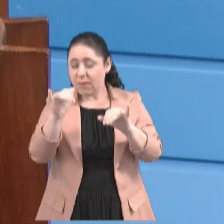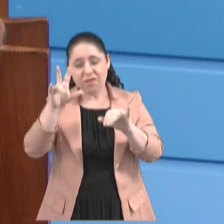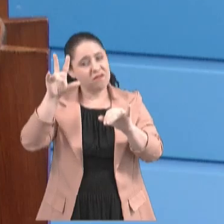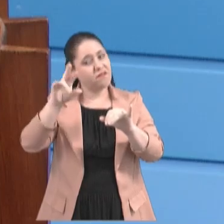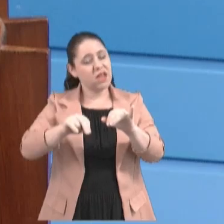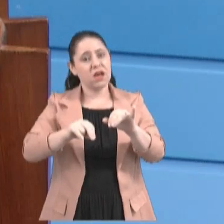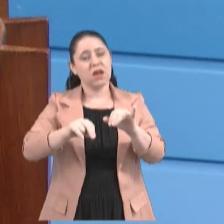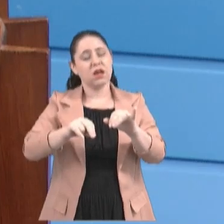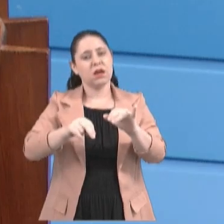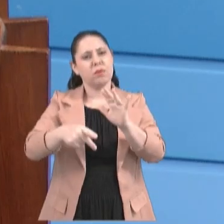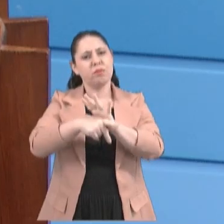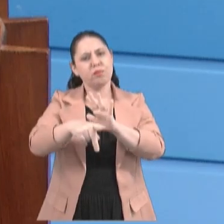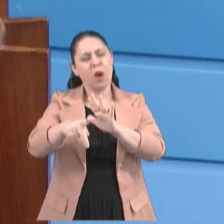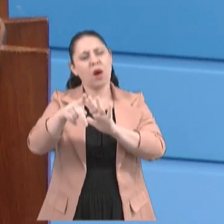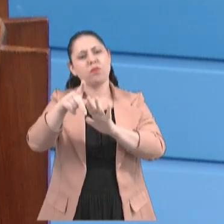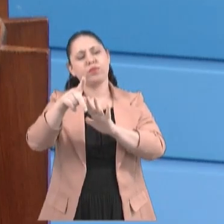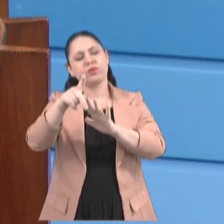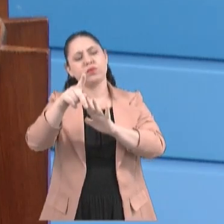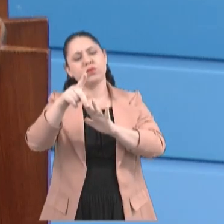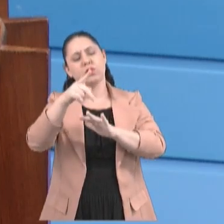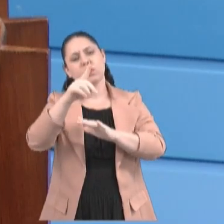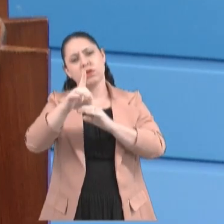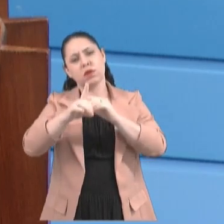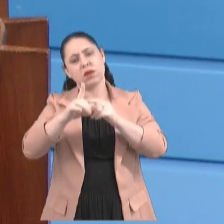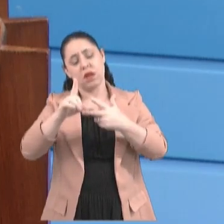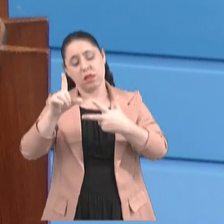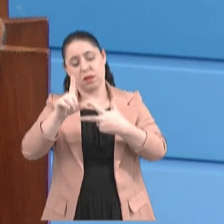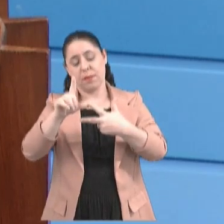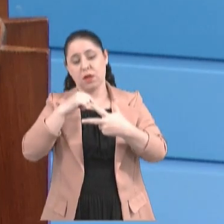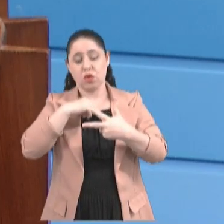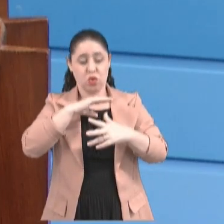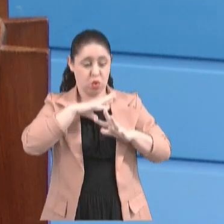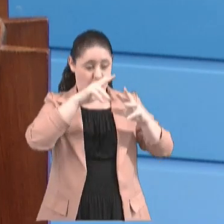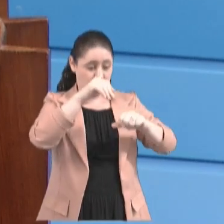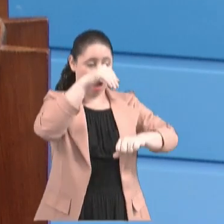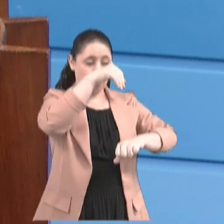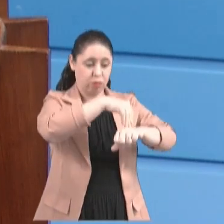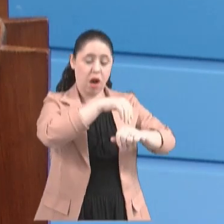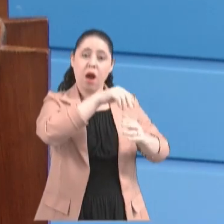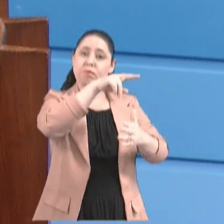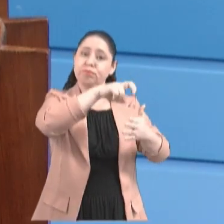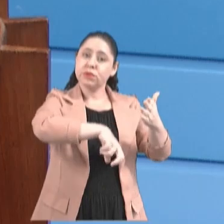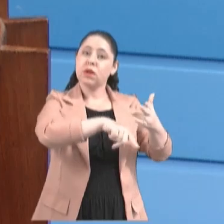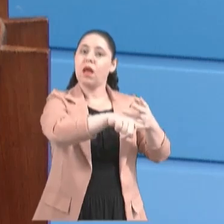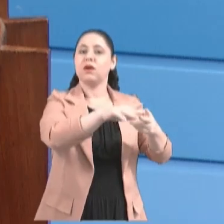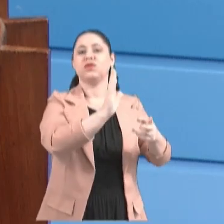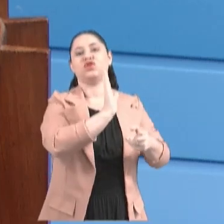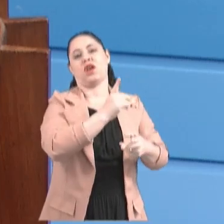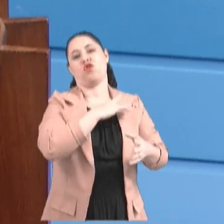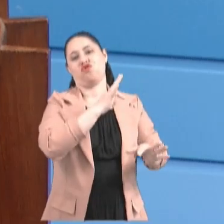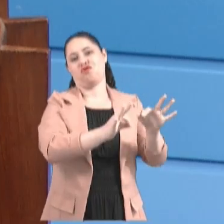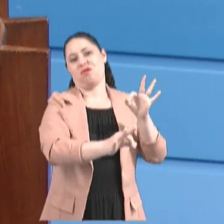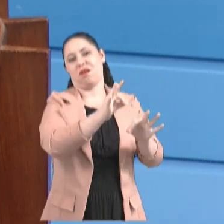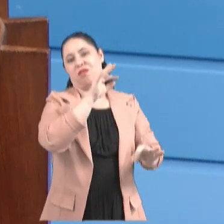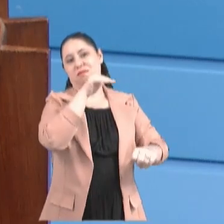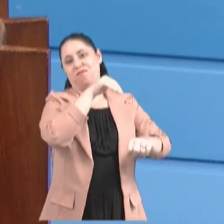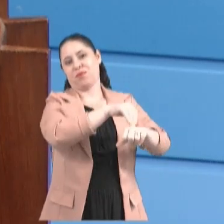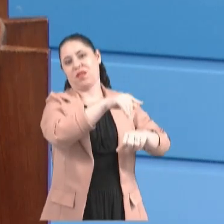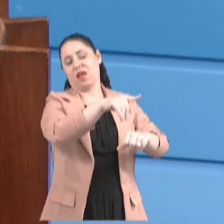fiscais ao parlamento, e foram condenados por isso. E isso demonstra falta